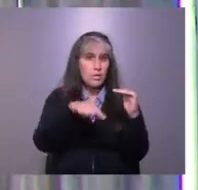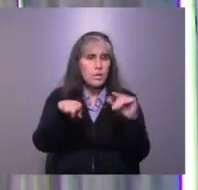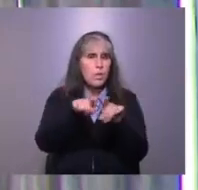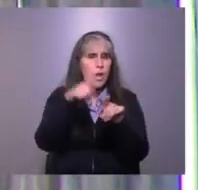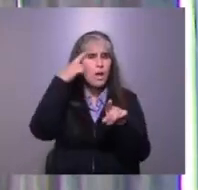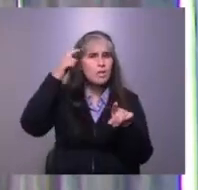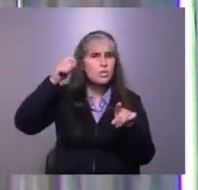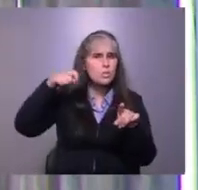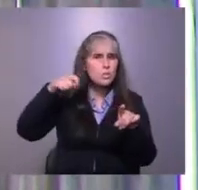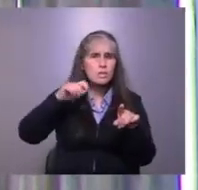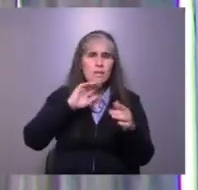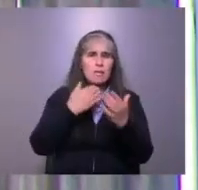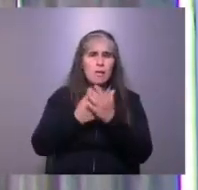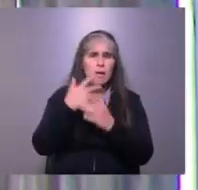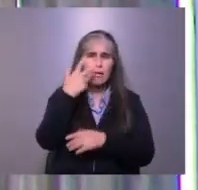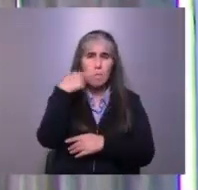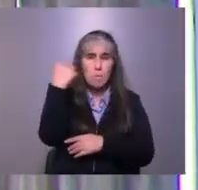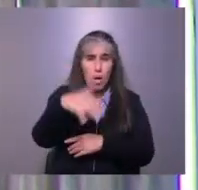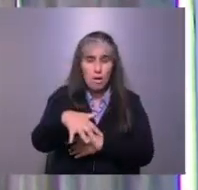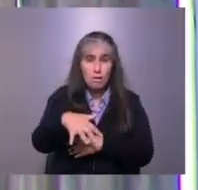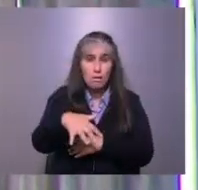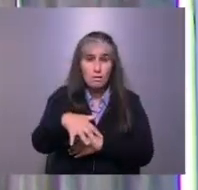juízes com os maus critérios?